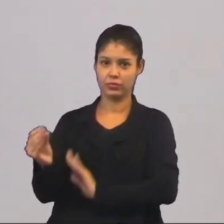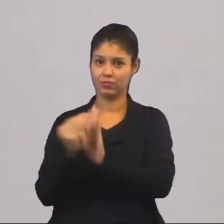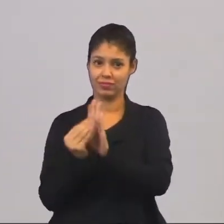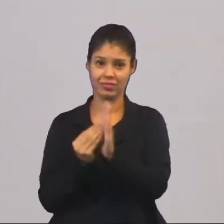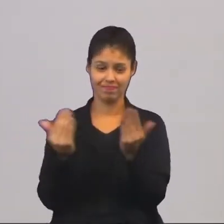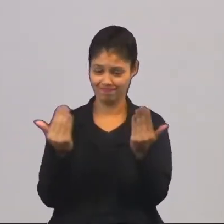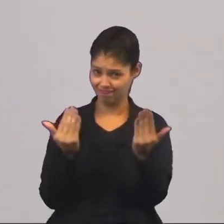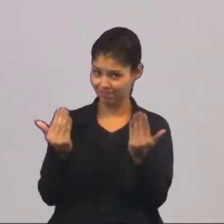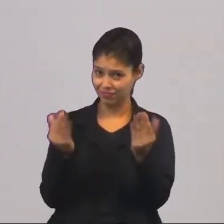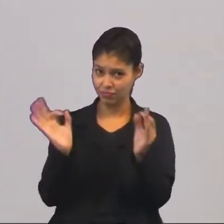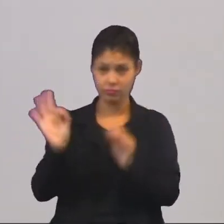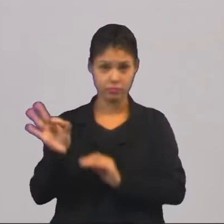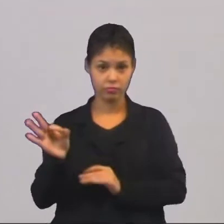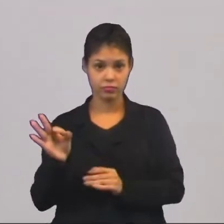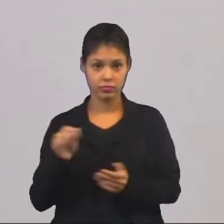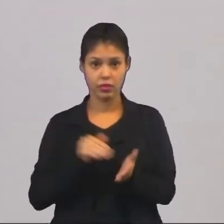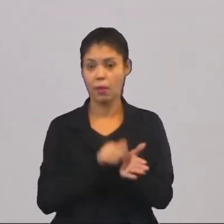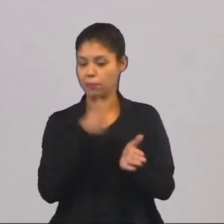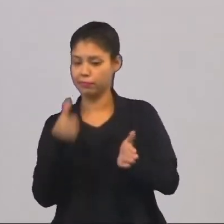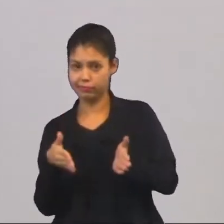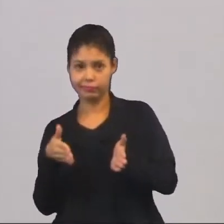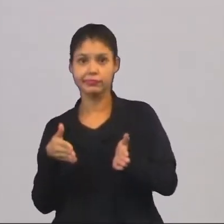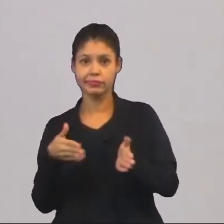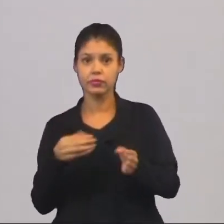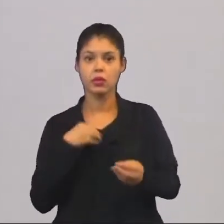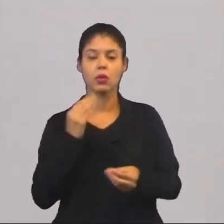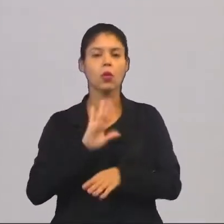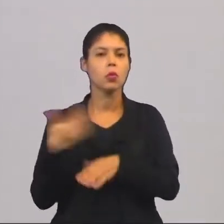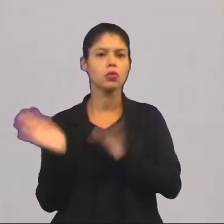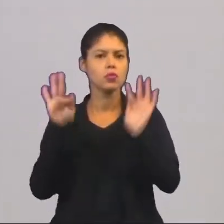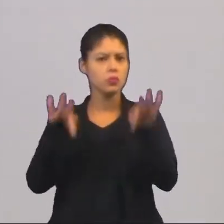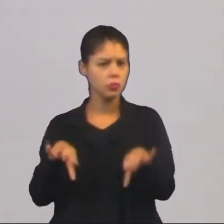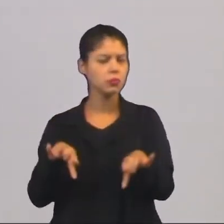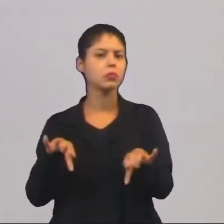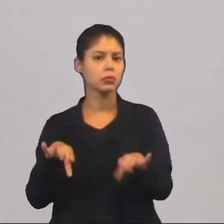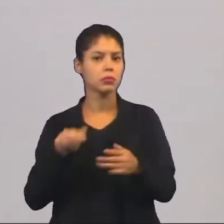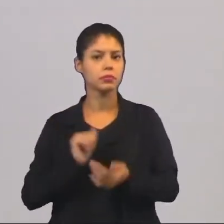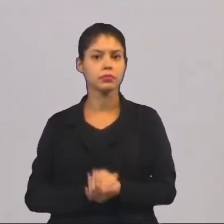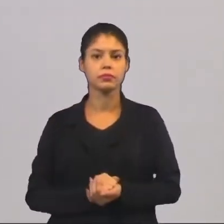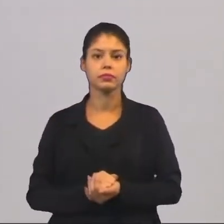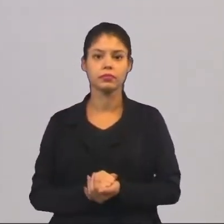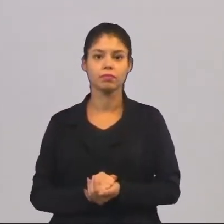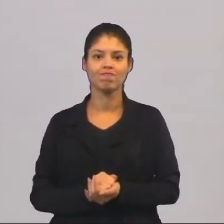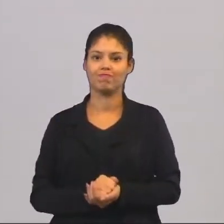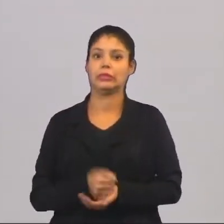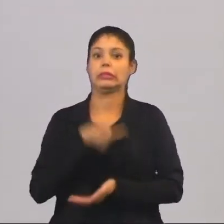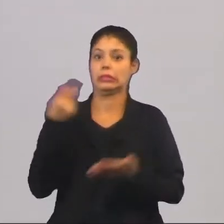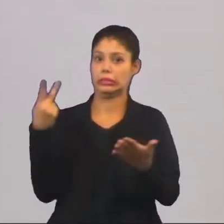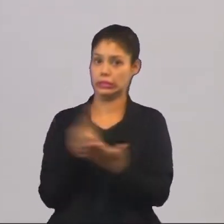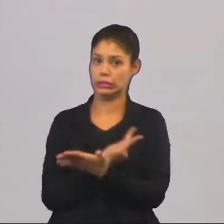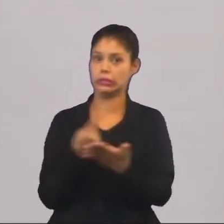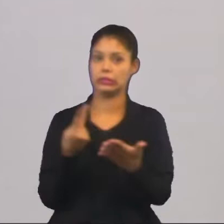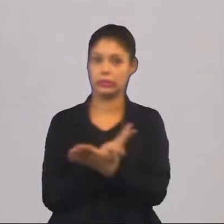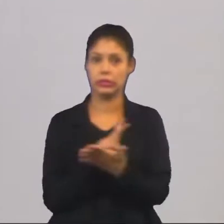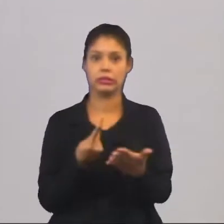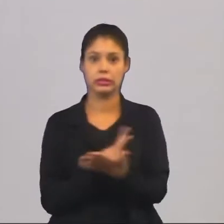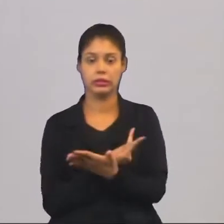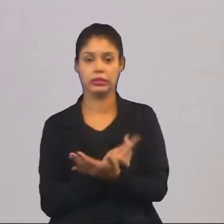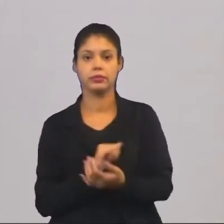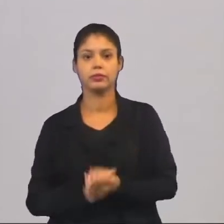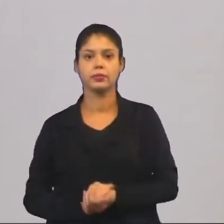aí não dá correto, aí pula. Quando chega no final, dá furo. Então,